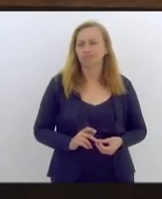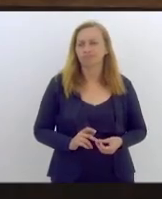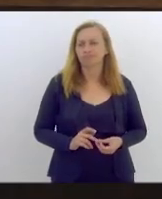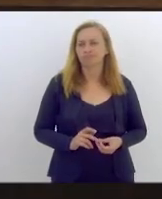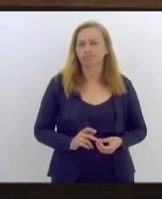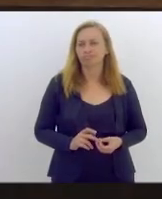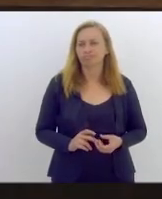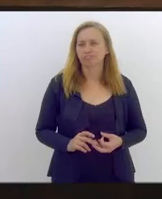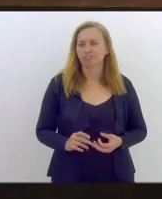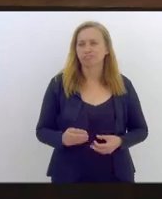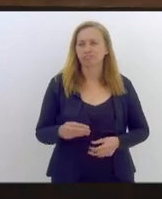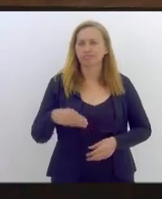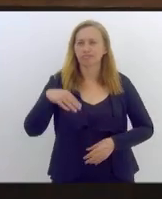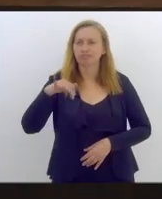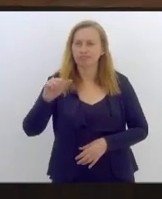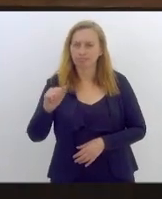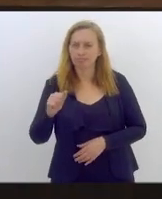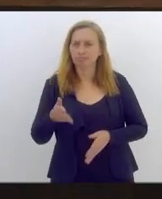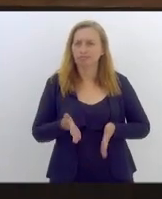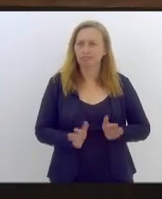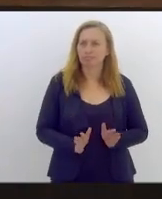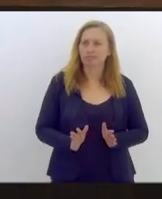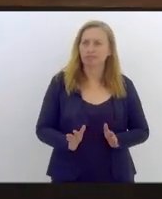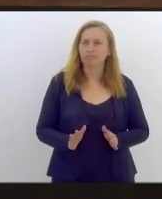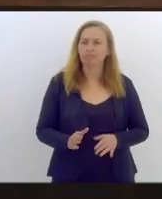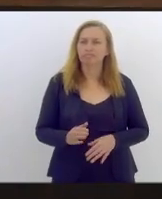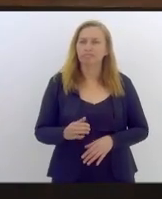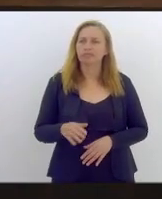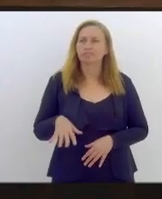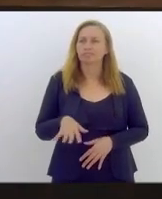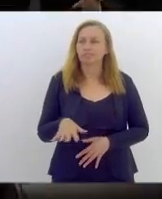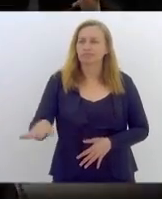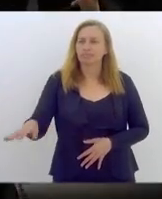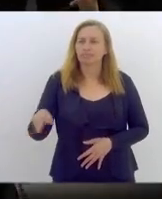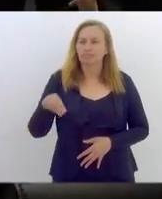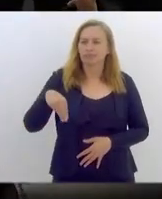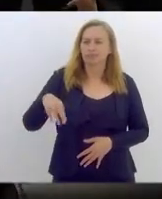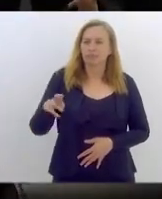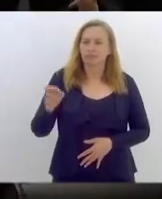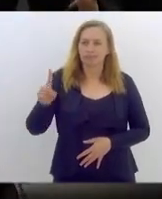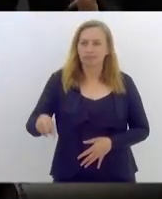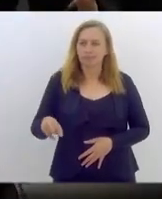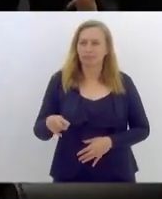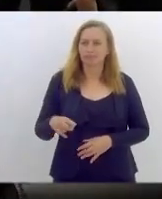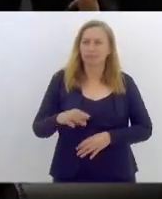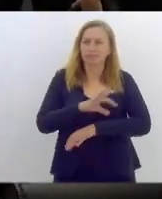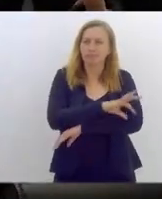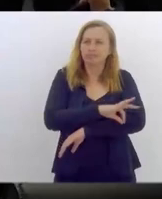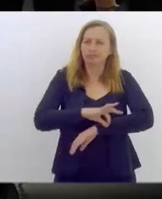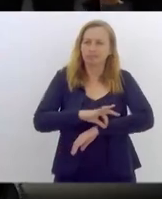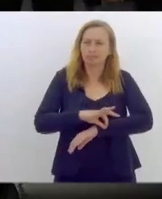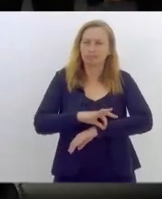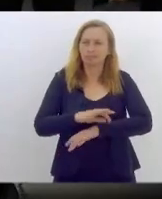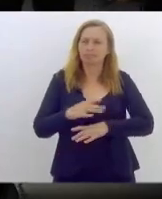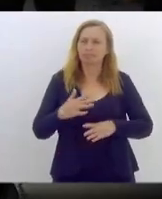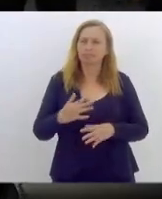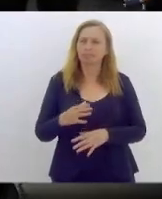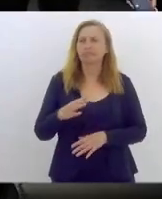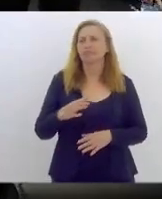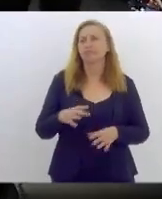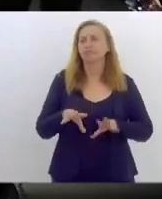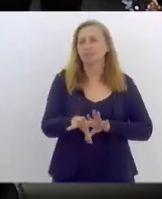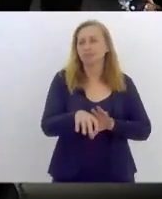Bom, Mônica Benício, nascida e criada na Favela da Maré. Mônica é arquiteta urbanista, formada pela